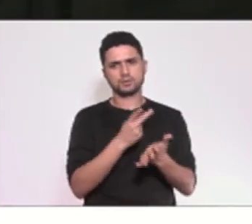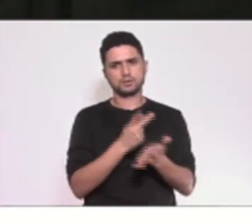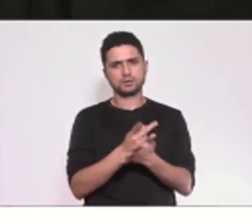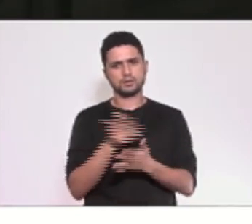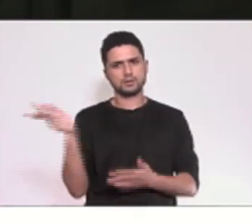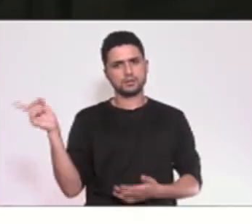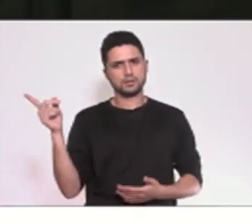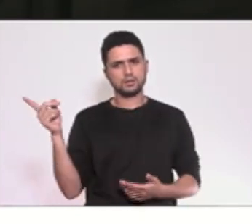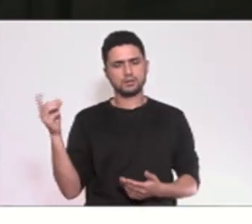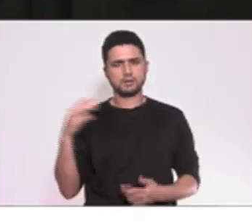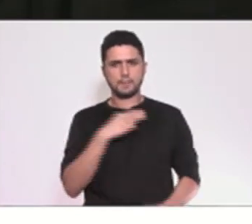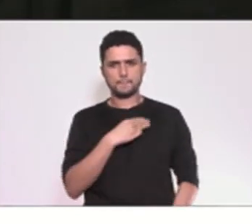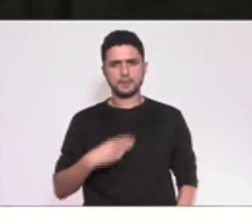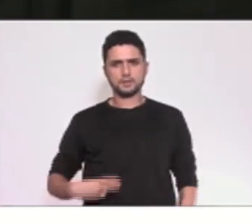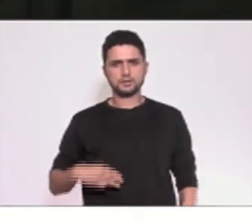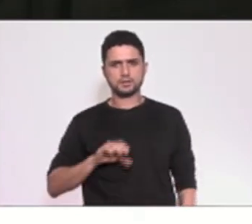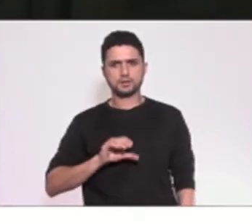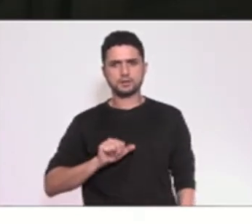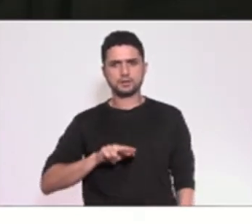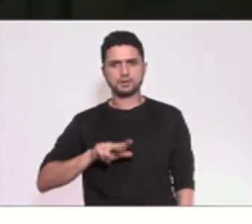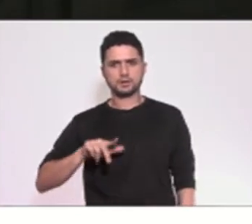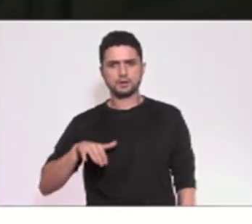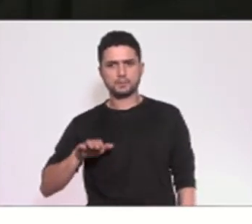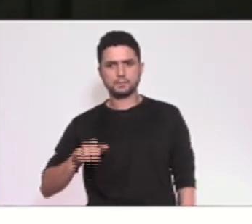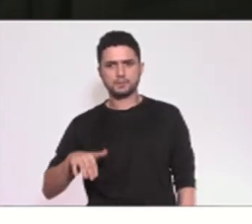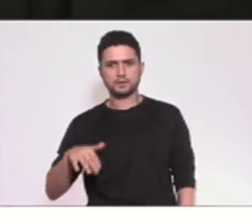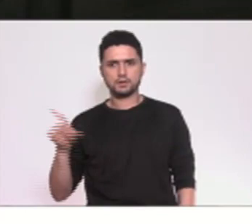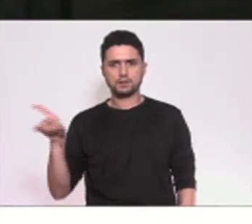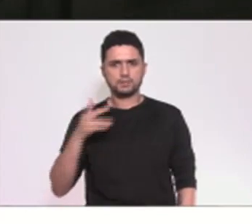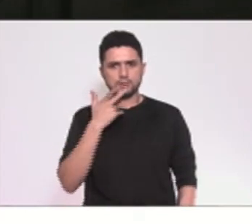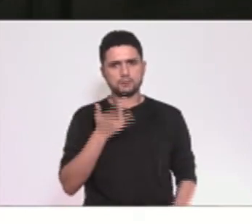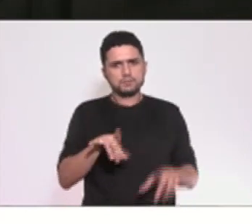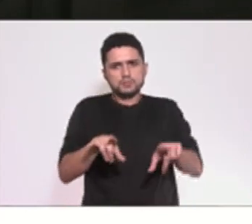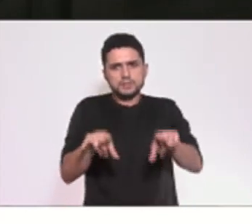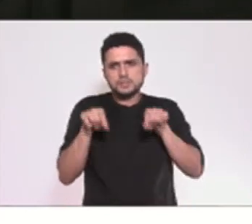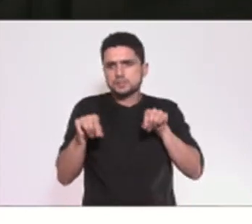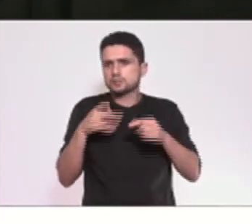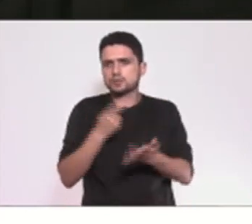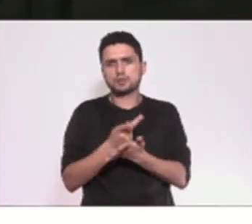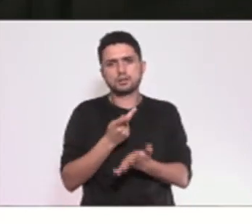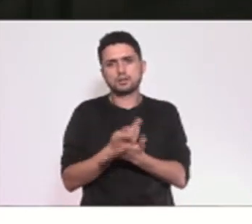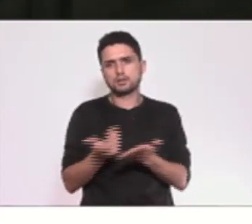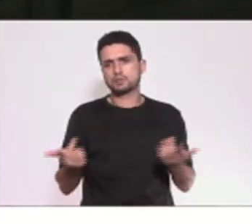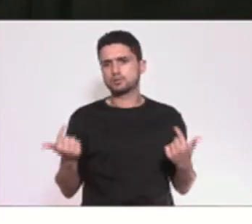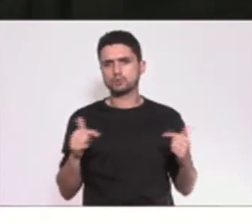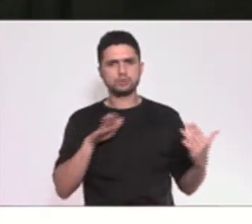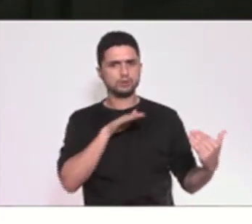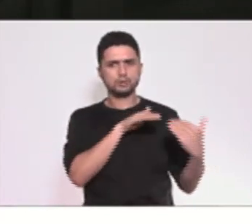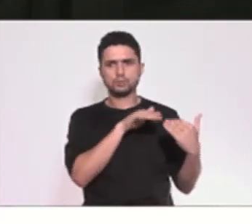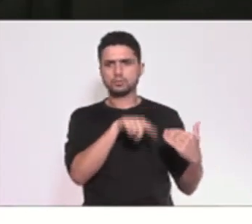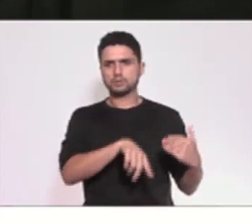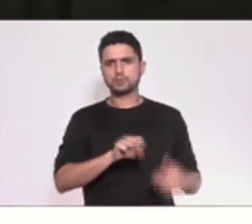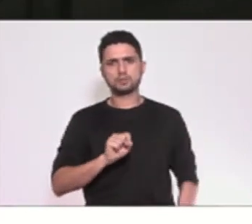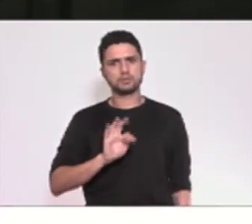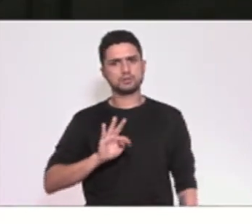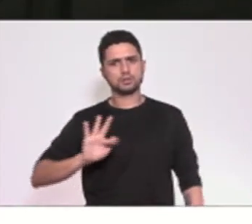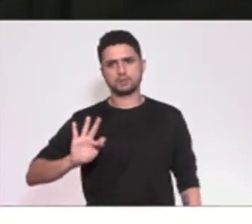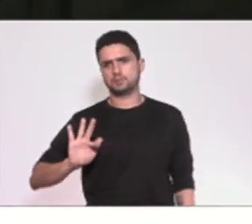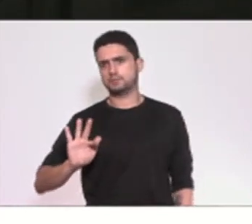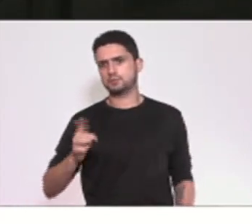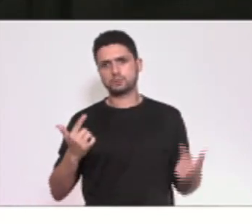Lúcia. Uma decisão que não faz jus ao Supremo Tribunal Federal.